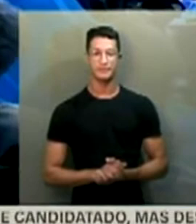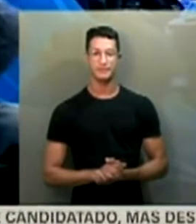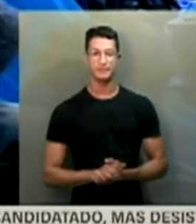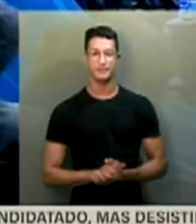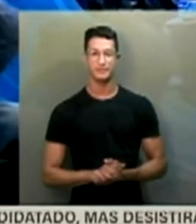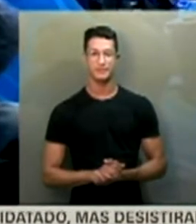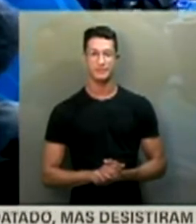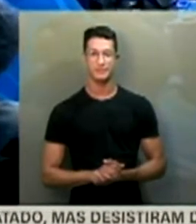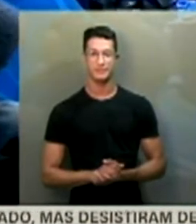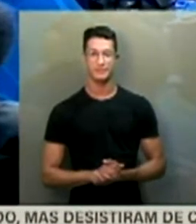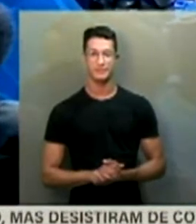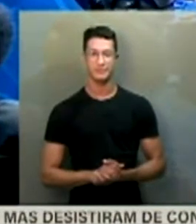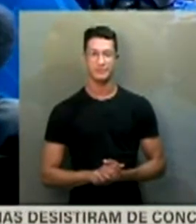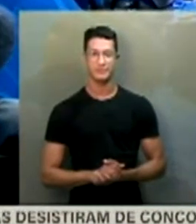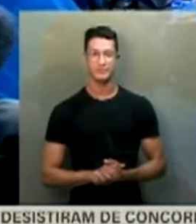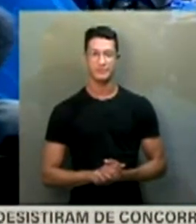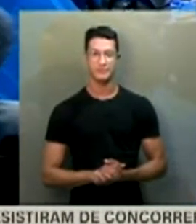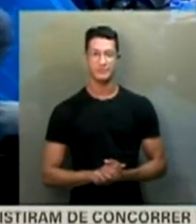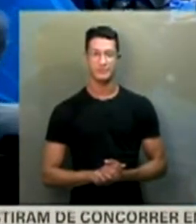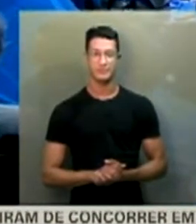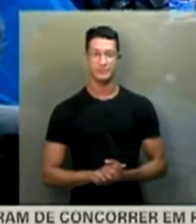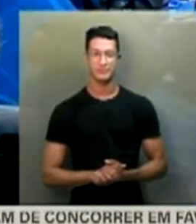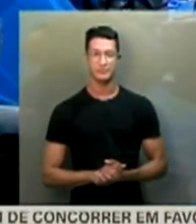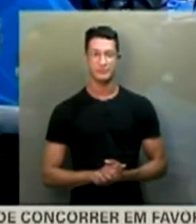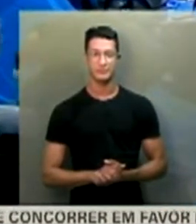Só ver se não tem nenhum coisa esquecido aqui.